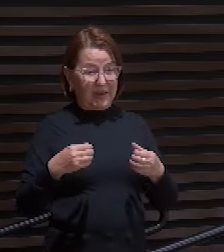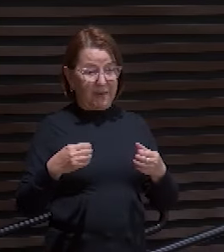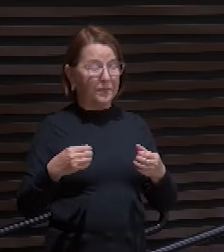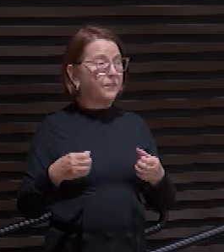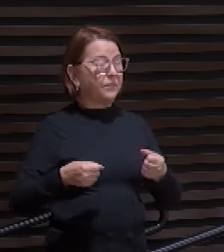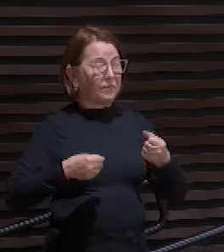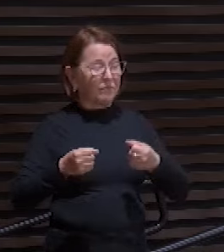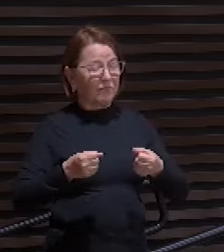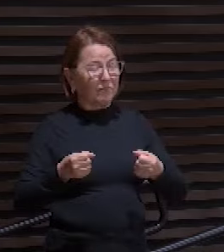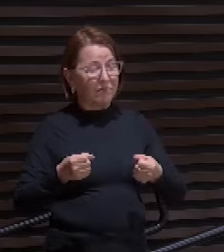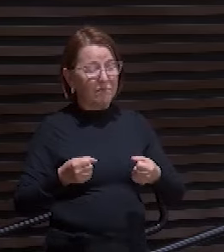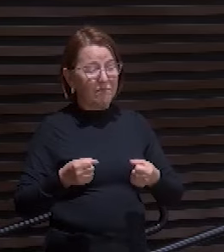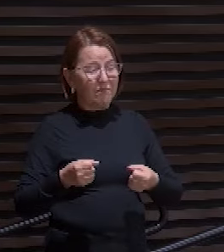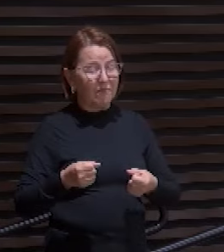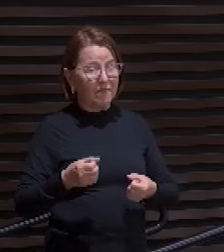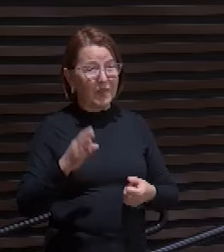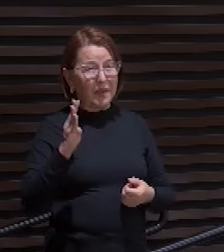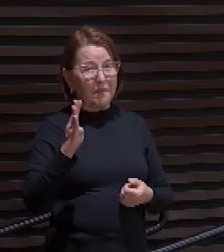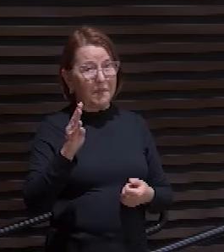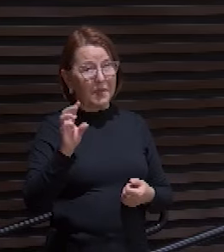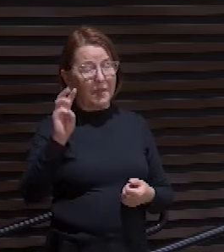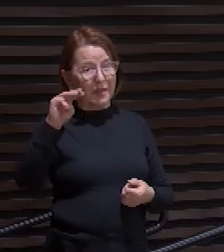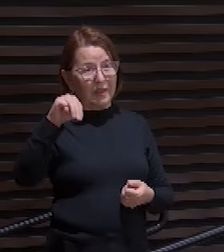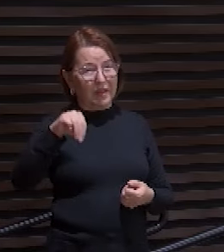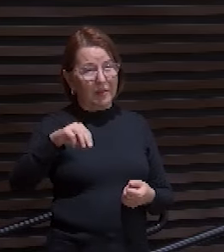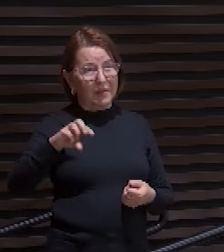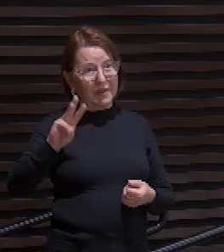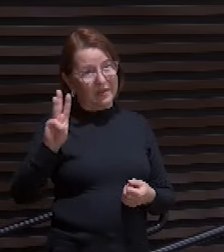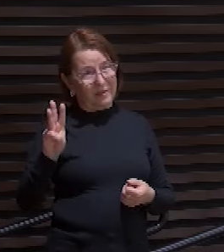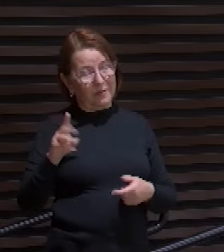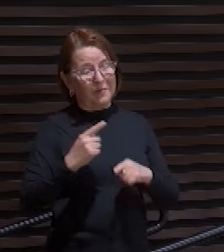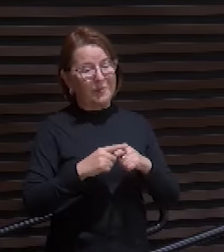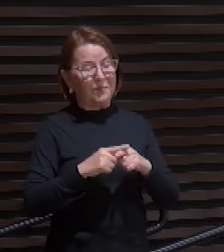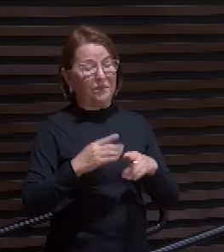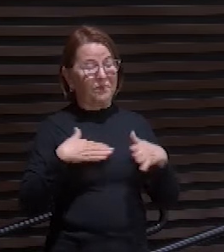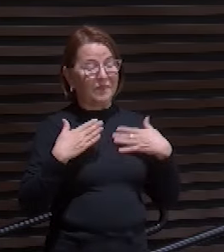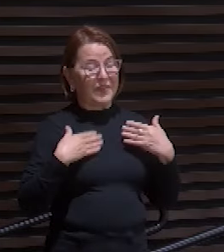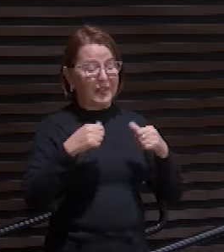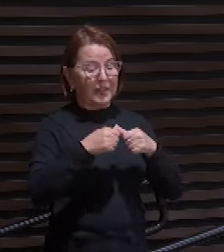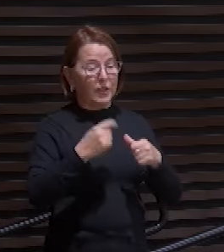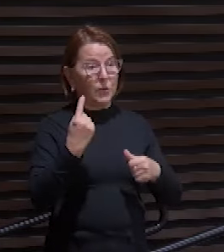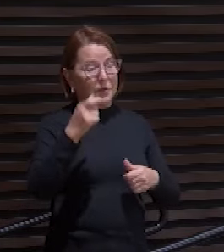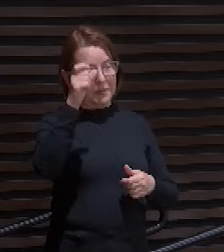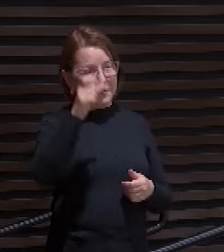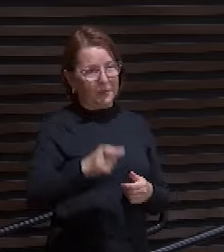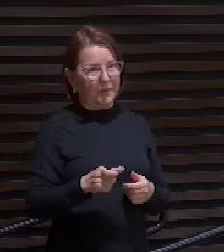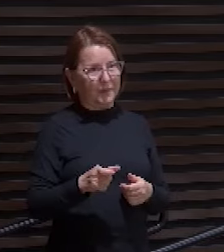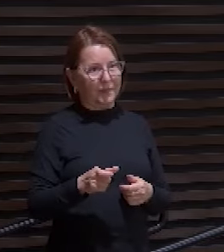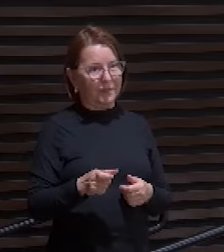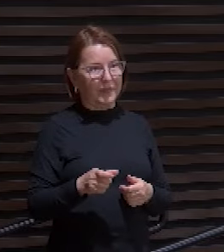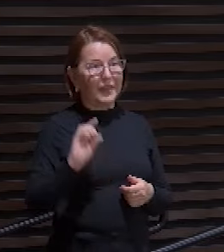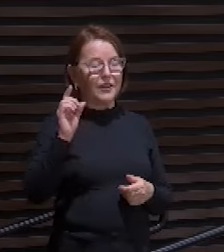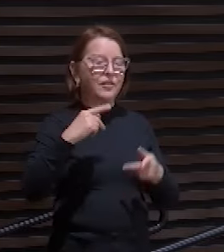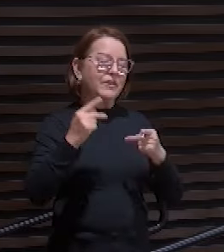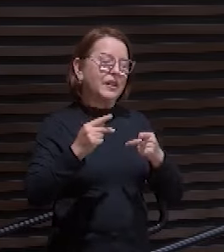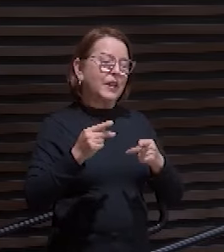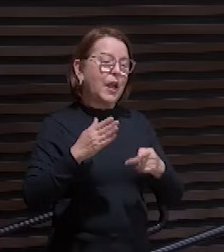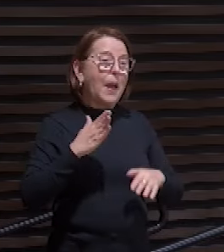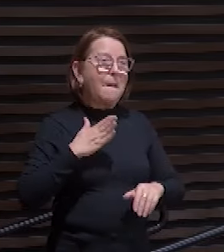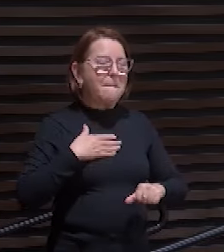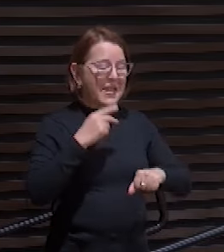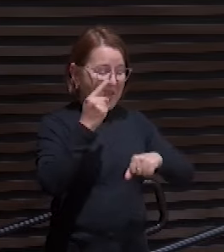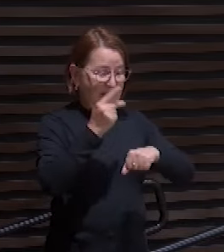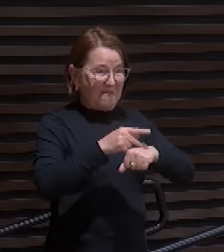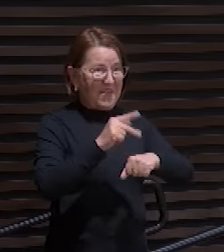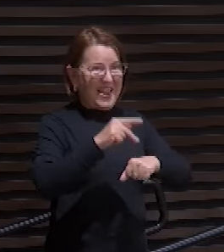Porque o contentamento está numa pessoa. E Deus vai dizer lá em Ageu: minha é a prata e meu é o ouro. Volto a